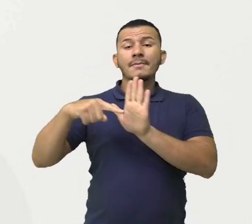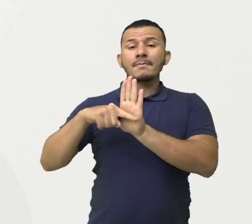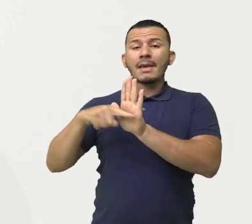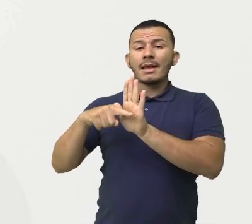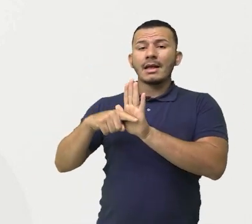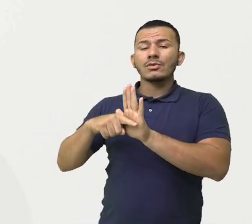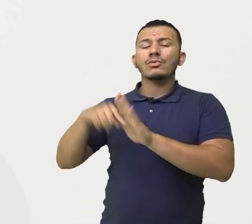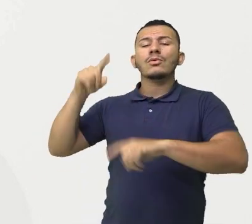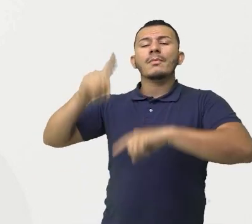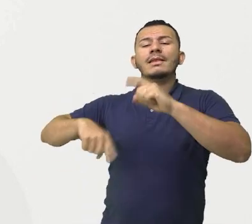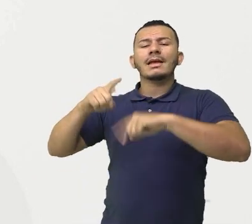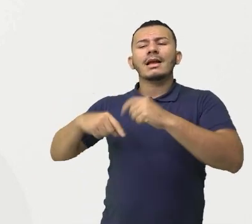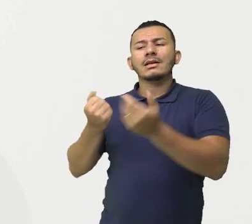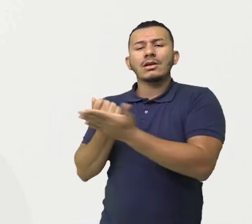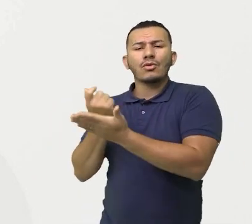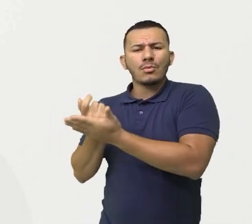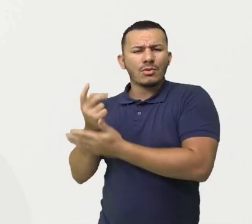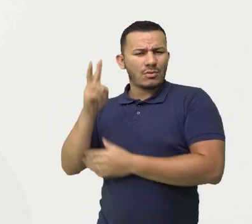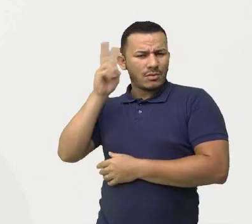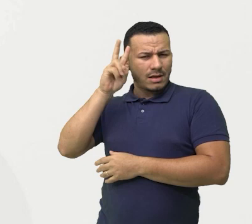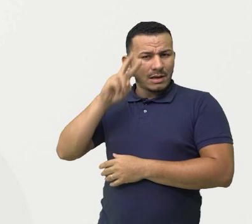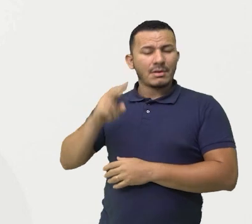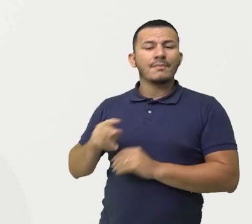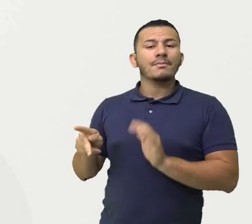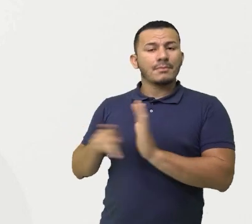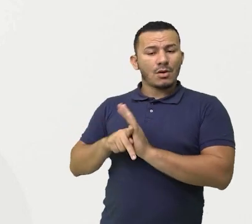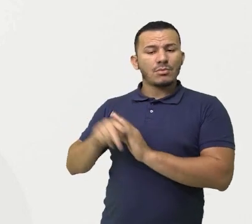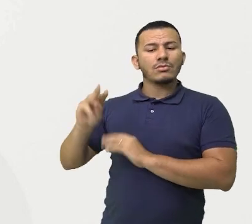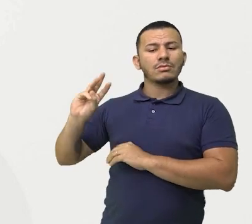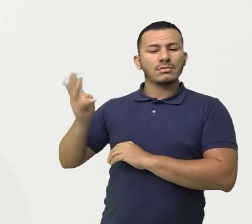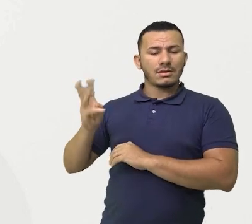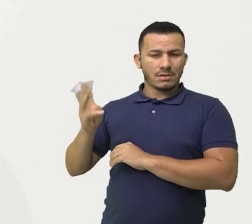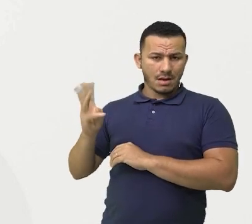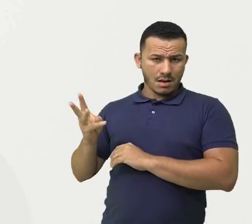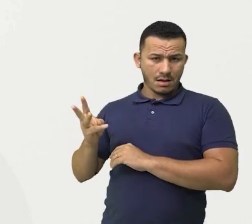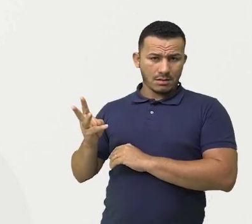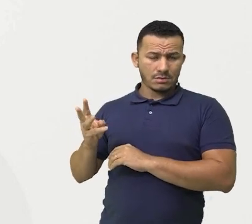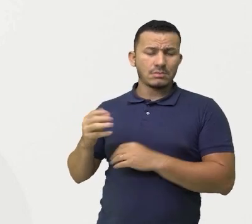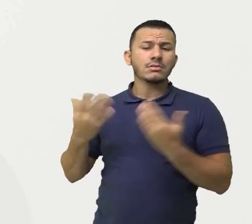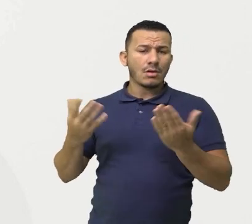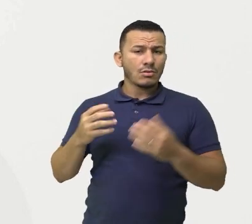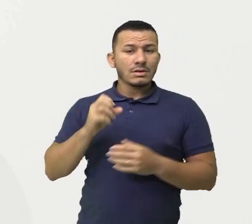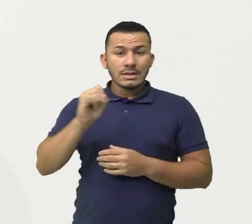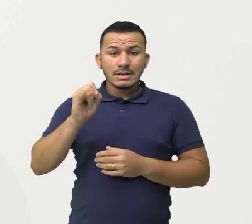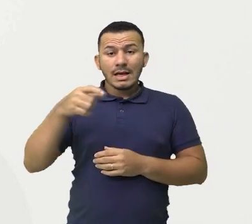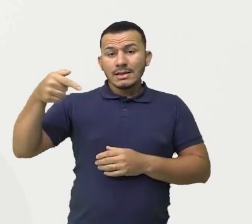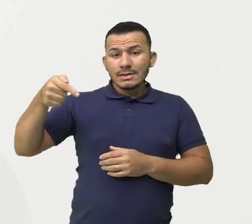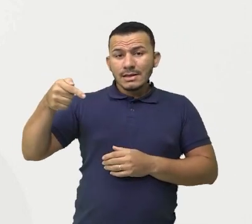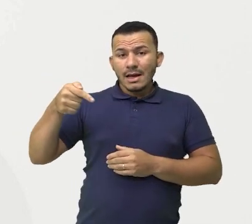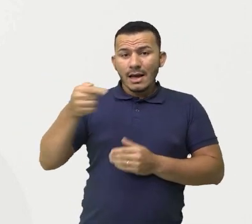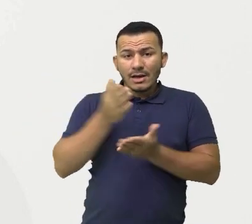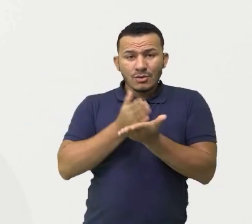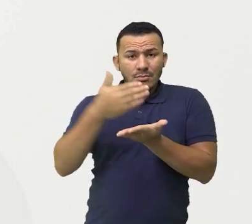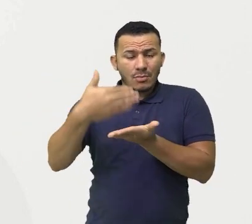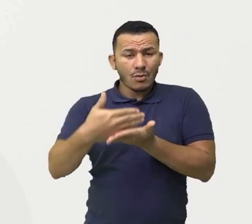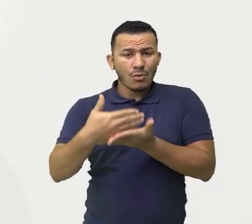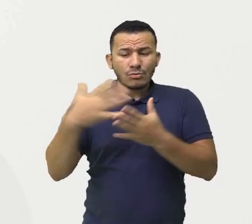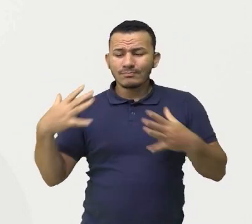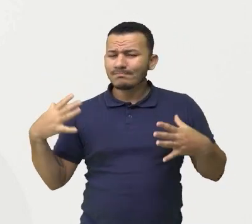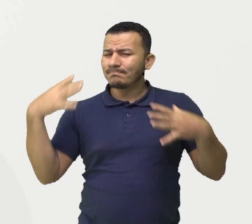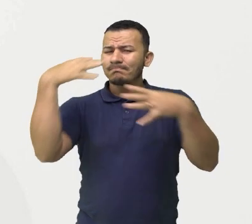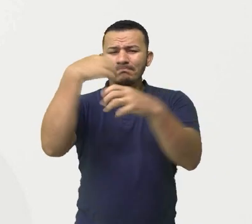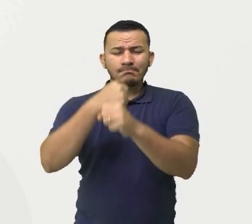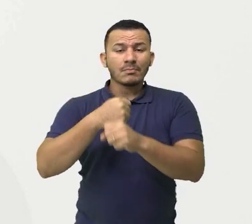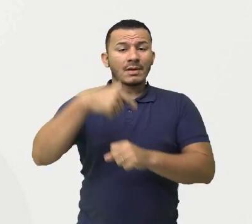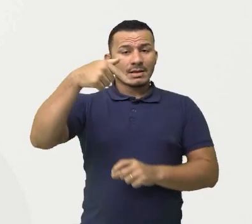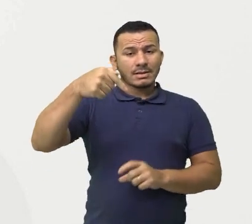preço do custo, que é, claro, R$ 3,00. Então, se for vendido 7, vamos fazer então 7